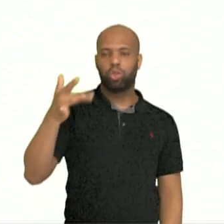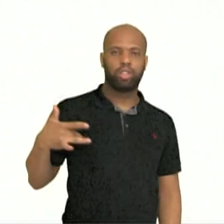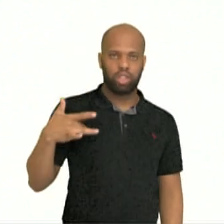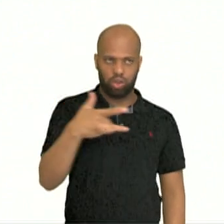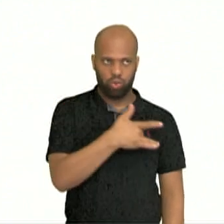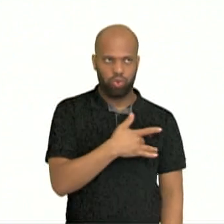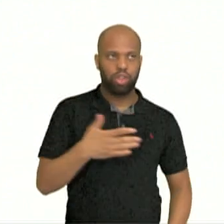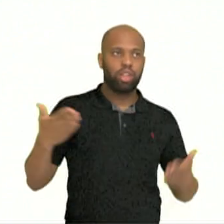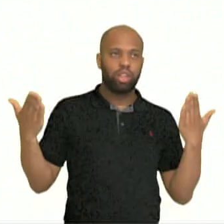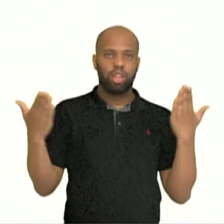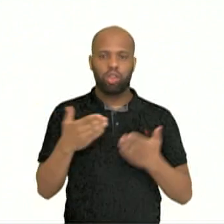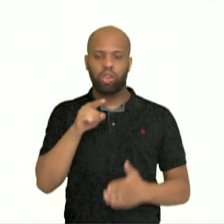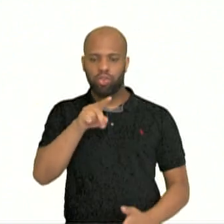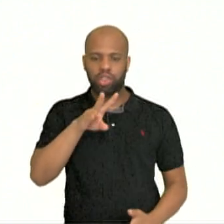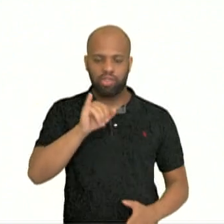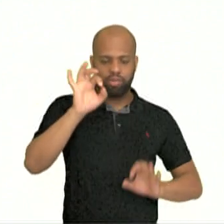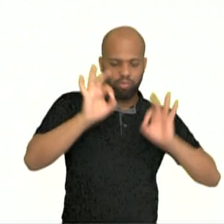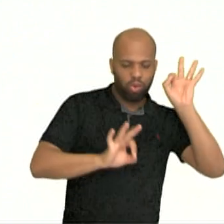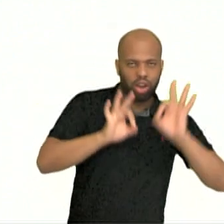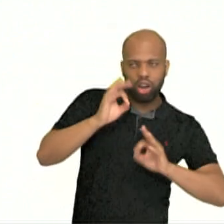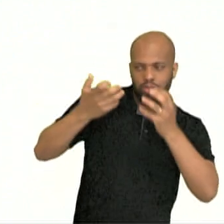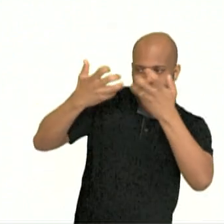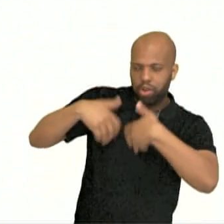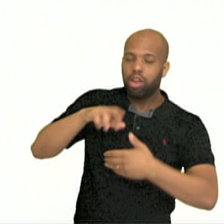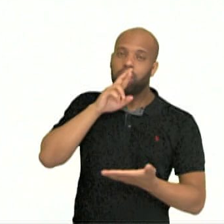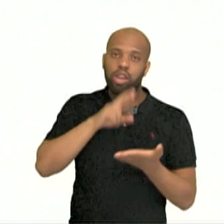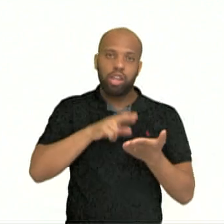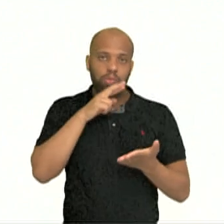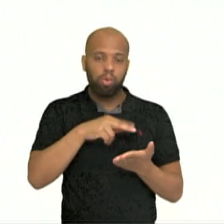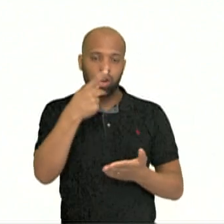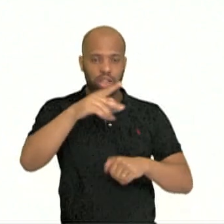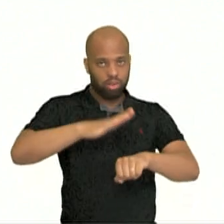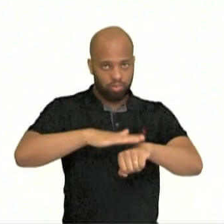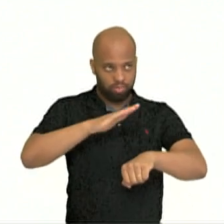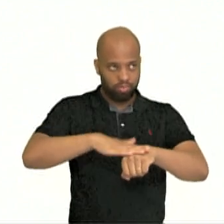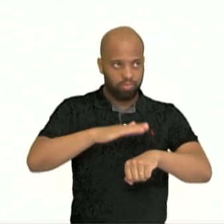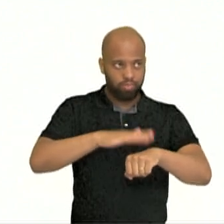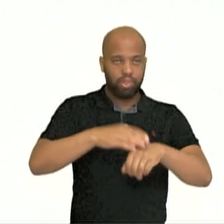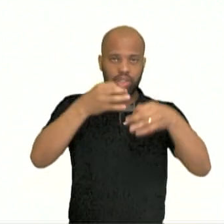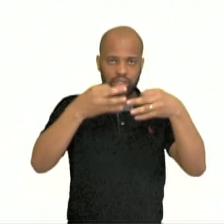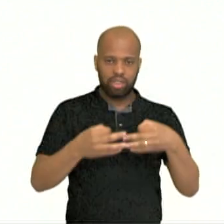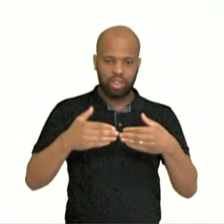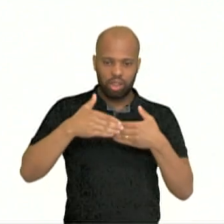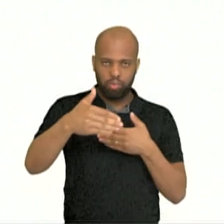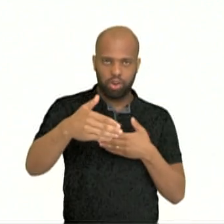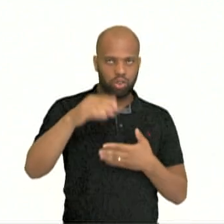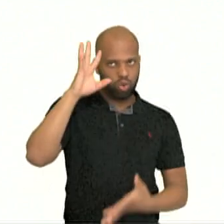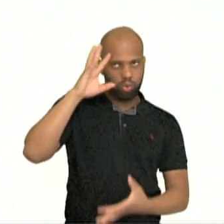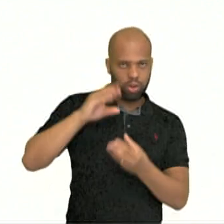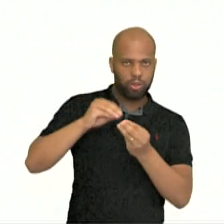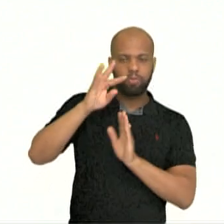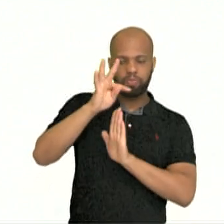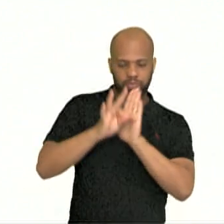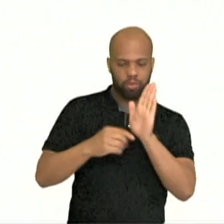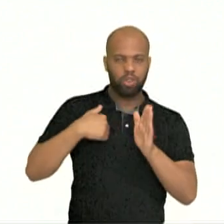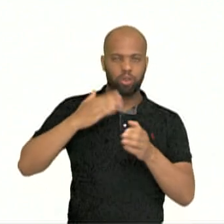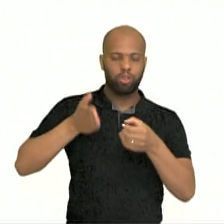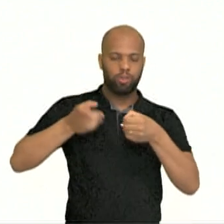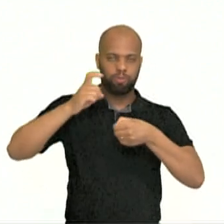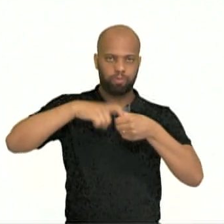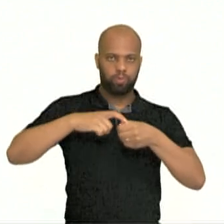para que você organize o seu pensamento, responda com as suas palavras a partir da compreensão do texto. Eu te espero.